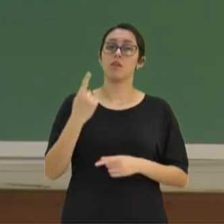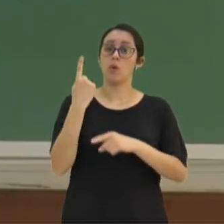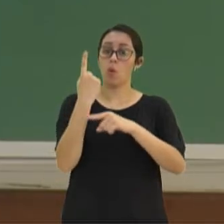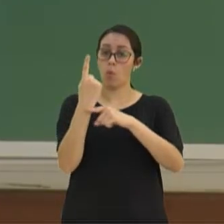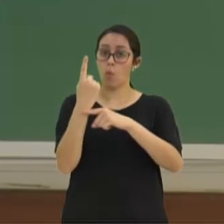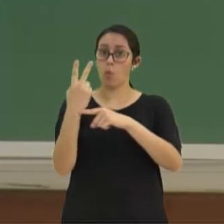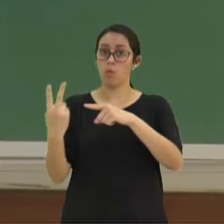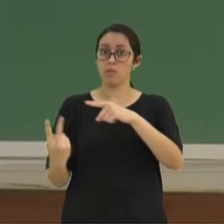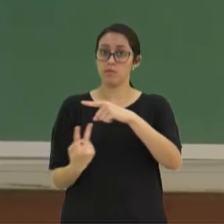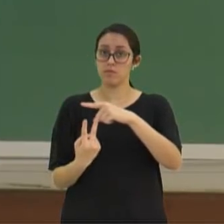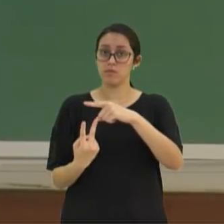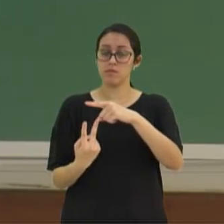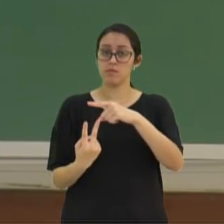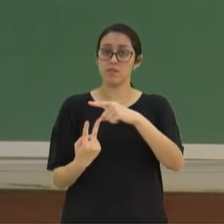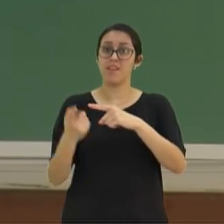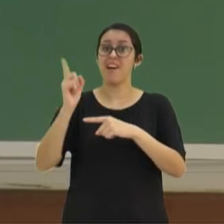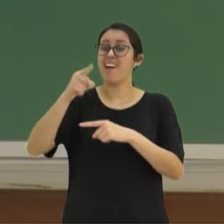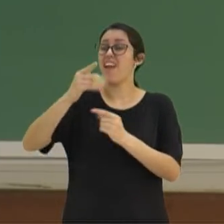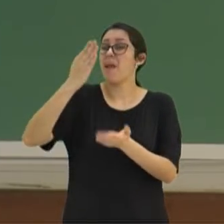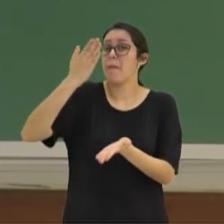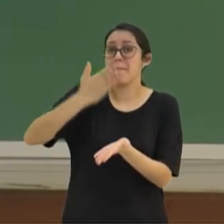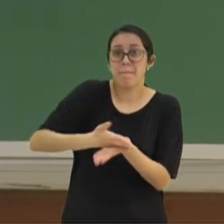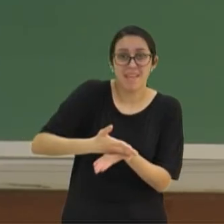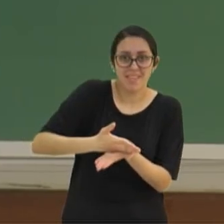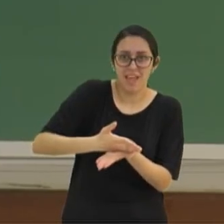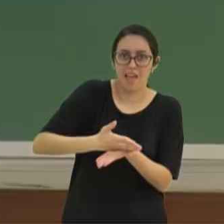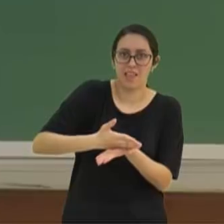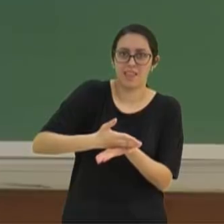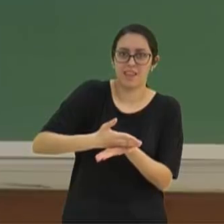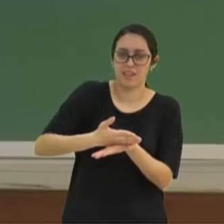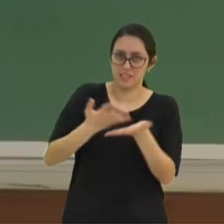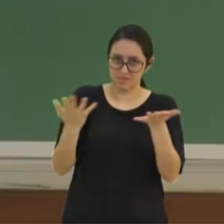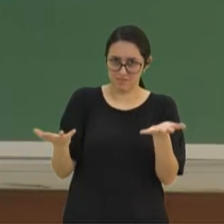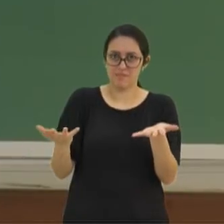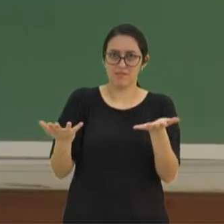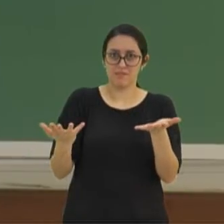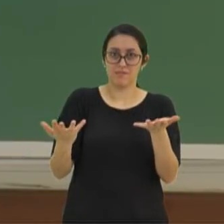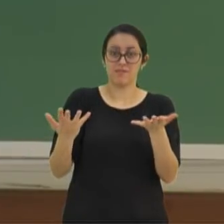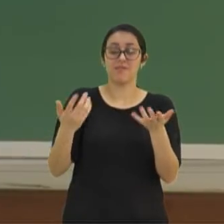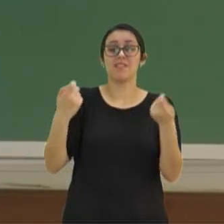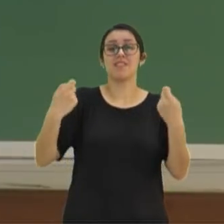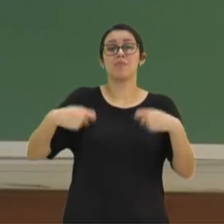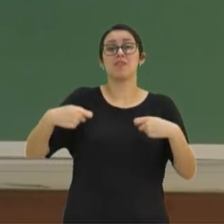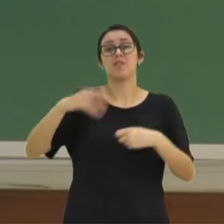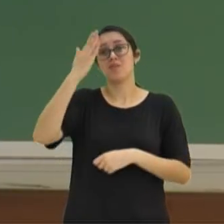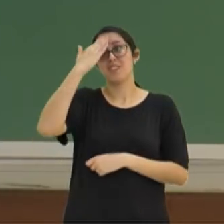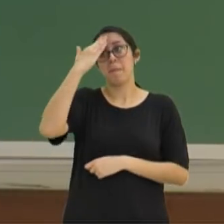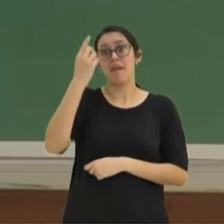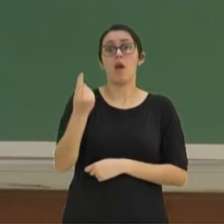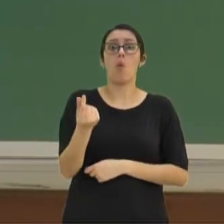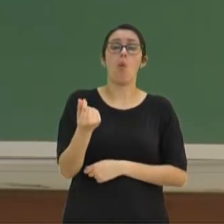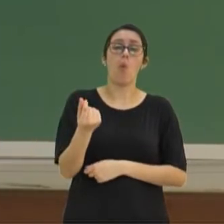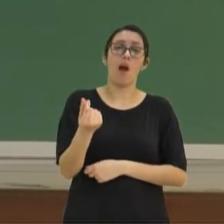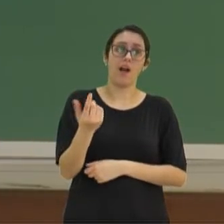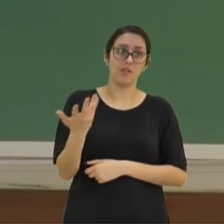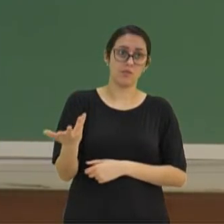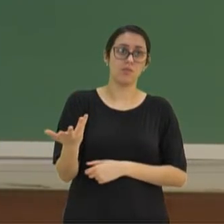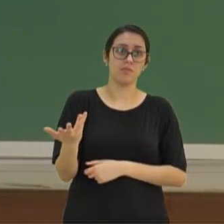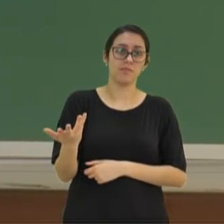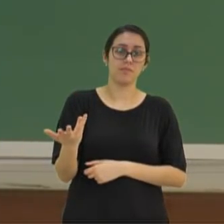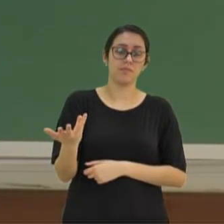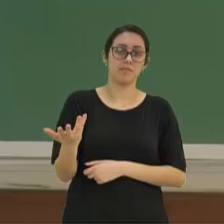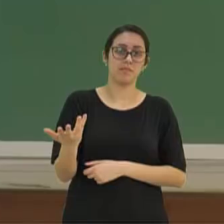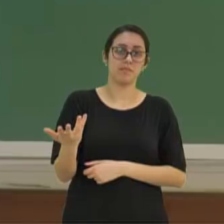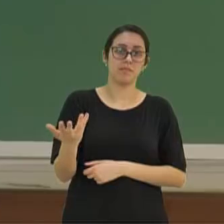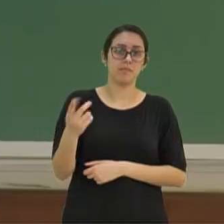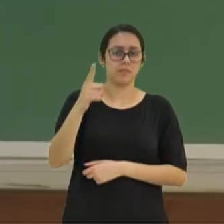dizer, exatamente a metade de R$ 3,90. É isso que eu quero saber, porque 500 gramas é meio quilograma.